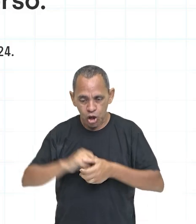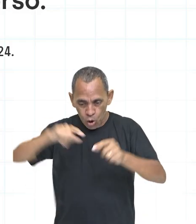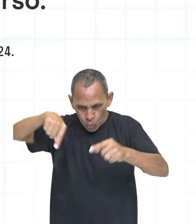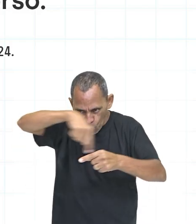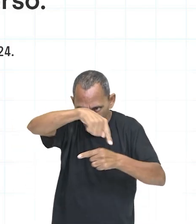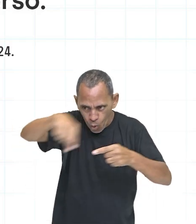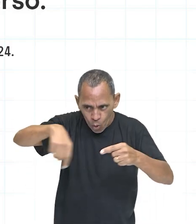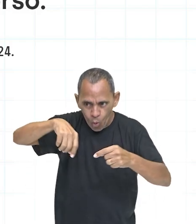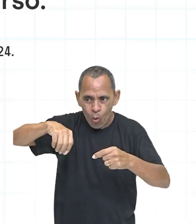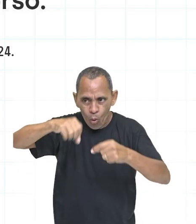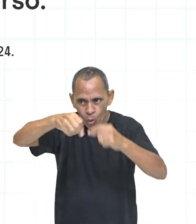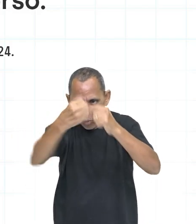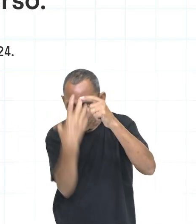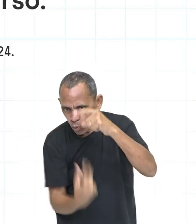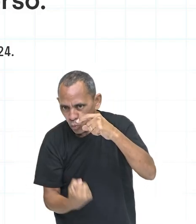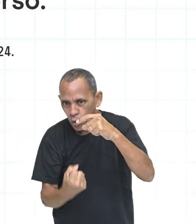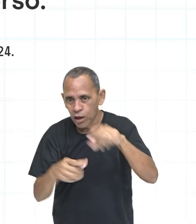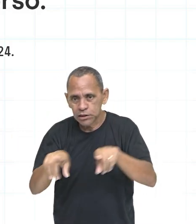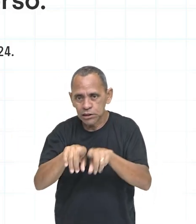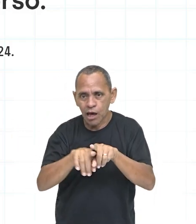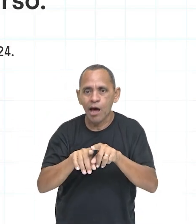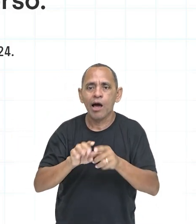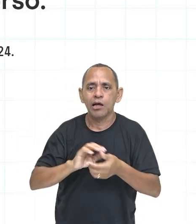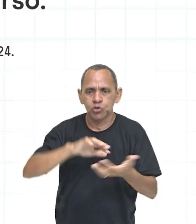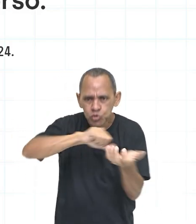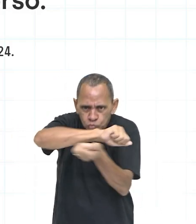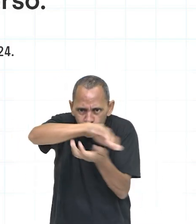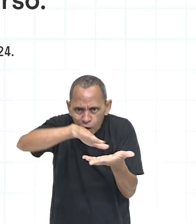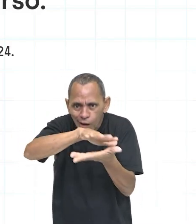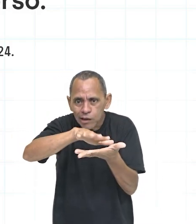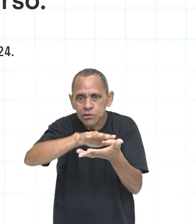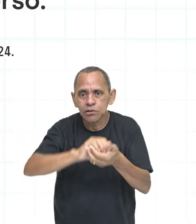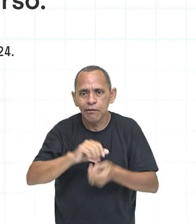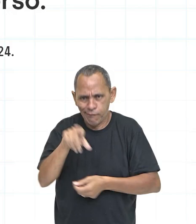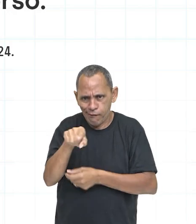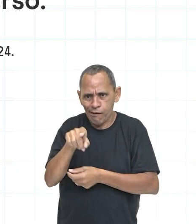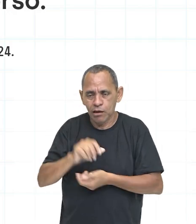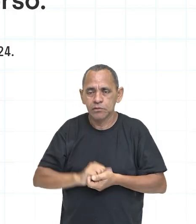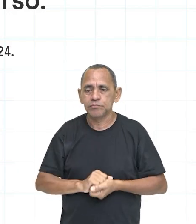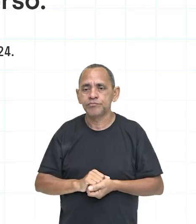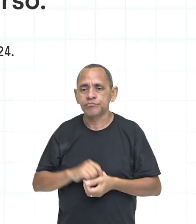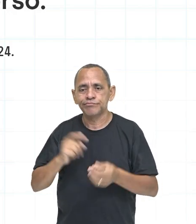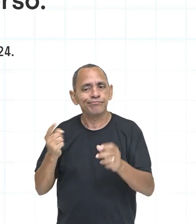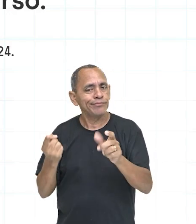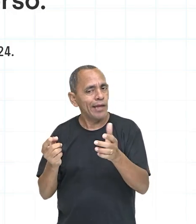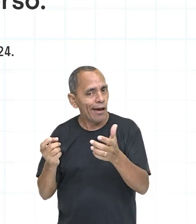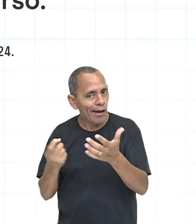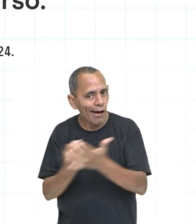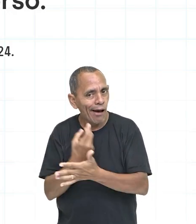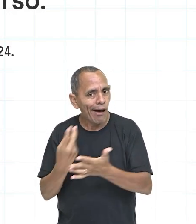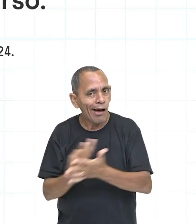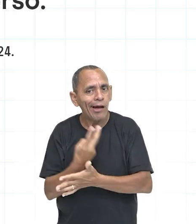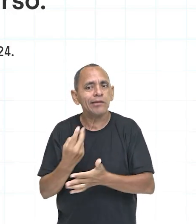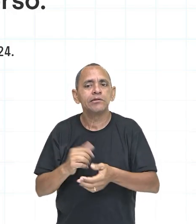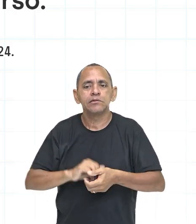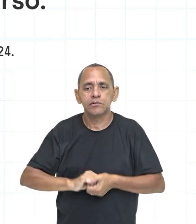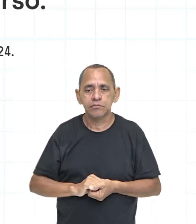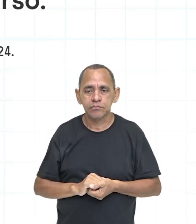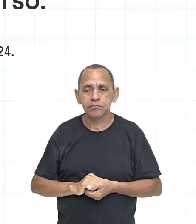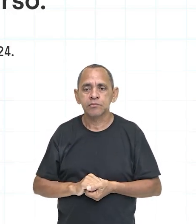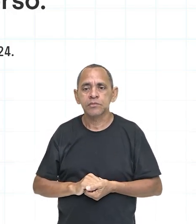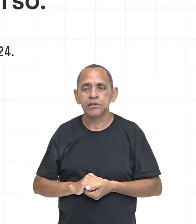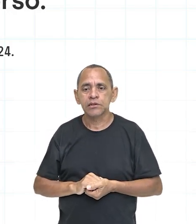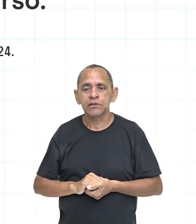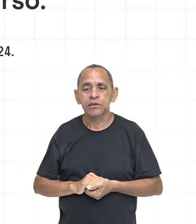palavra buracos negros dentro desse texto, então essa informação está errada. Resposta correta qual é? Letra